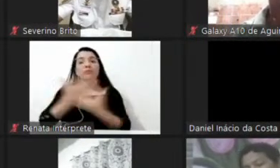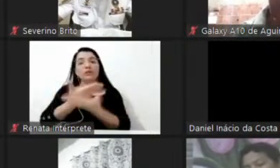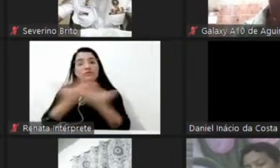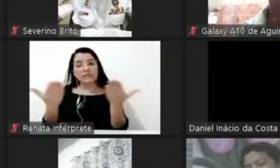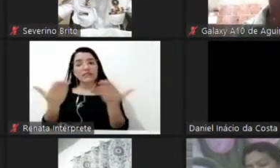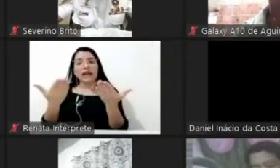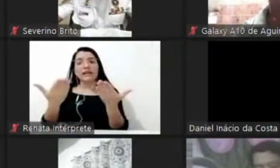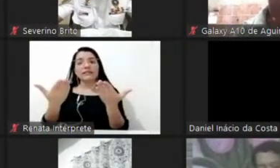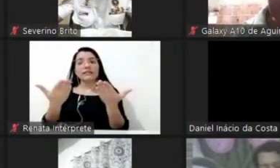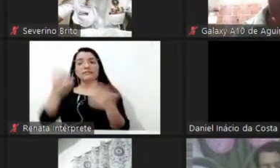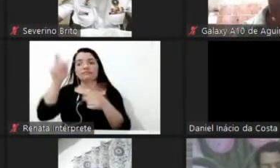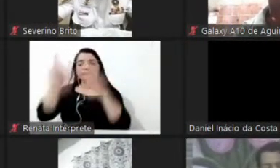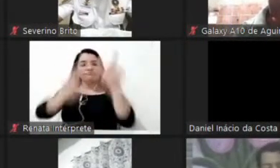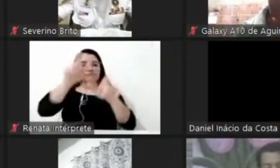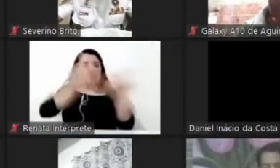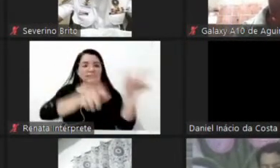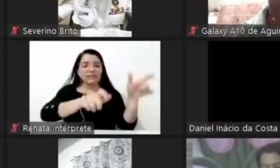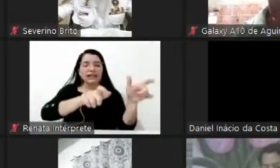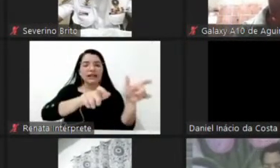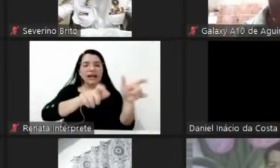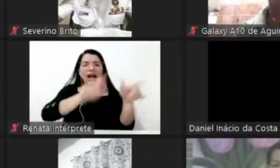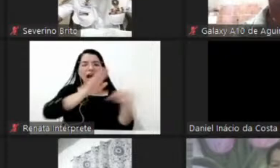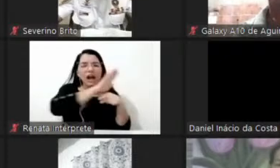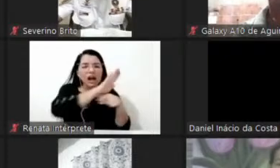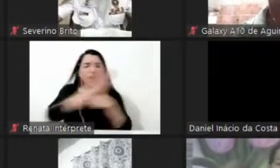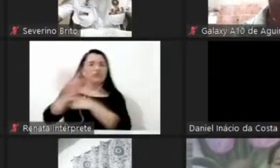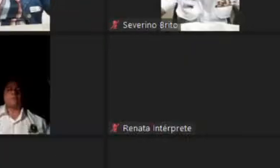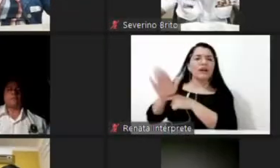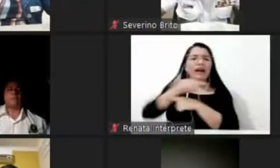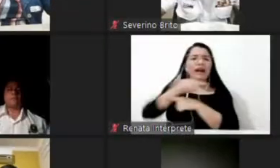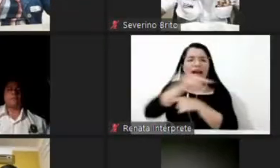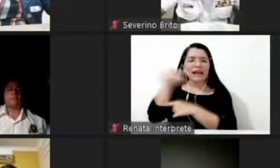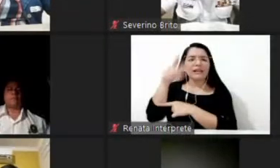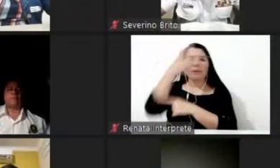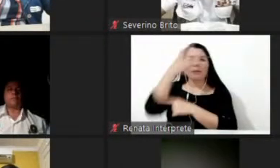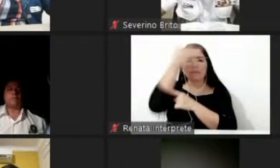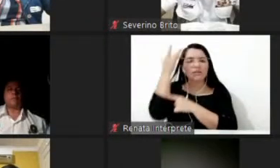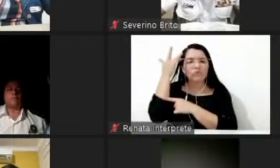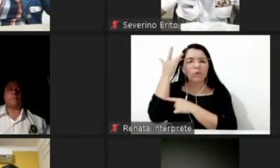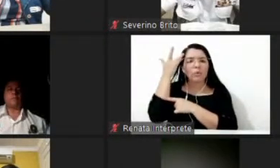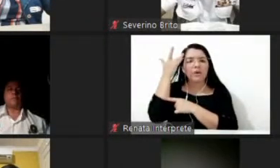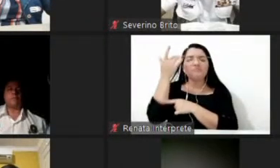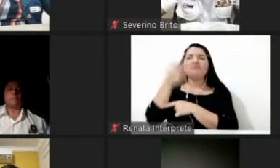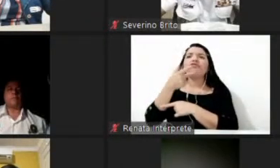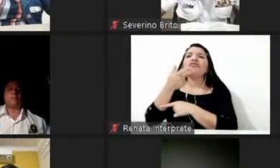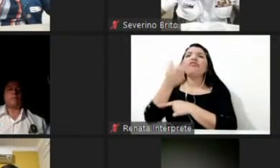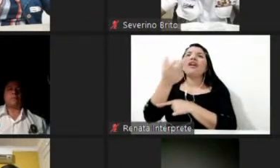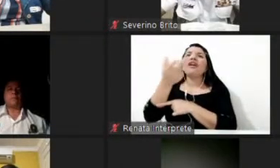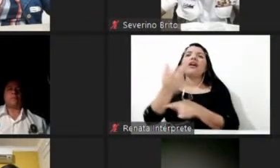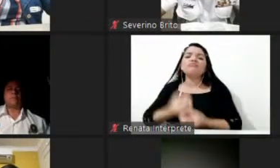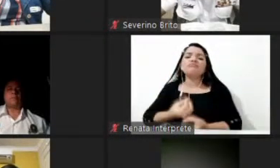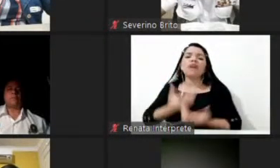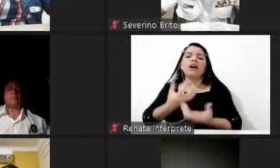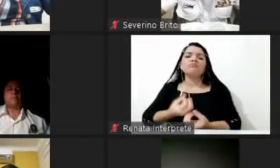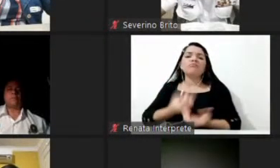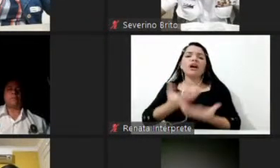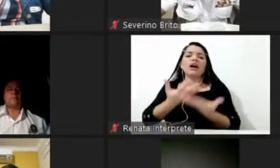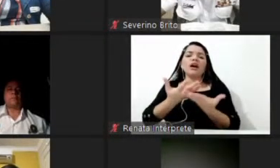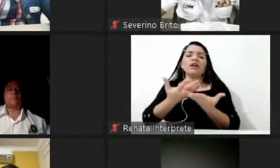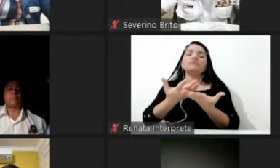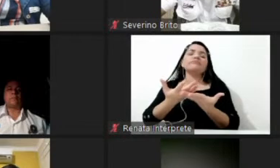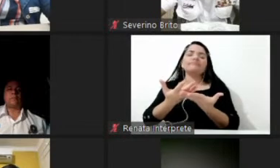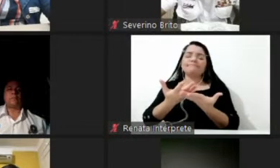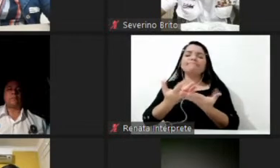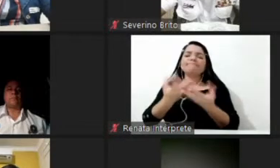capelão em ajudar essas pessoas através de uma mensagem, uma palavra inspirativa,